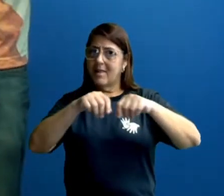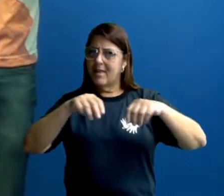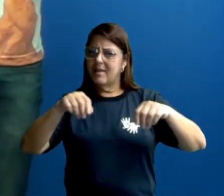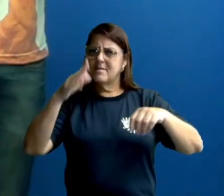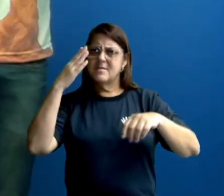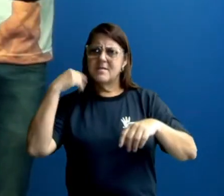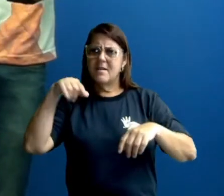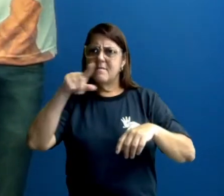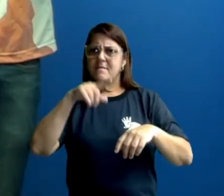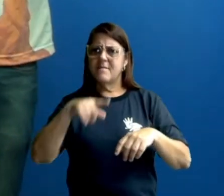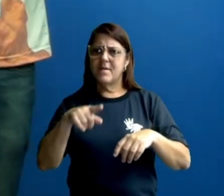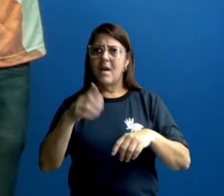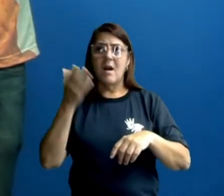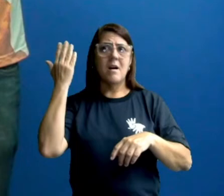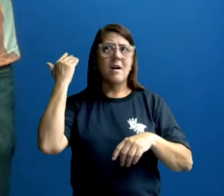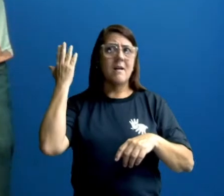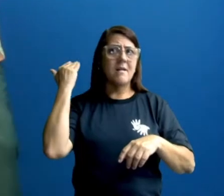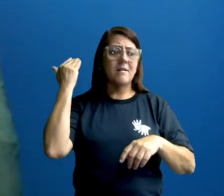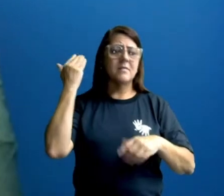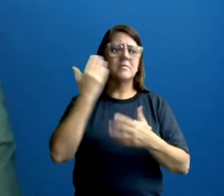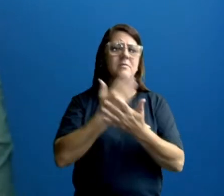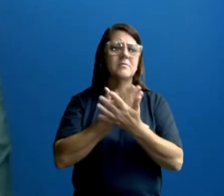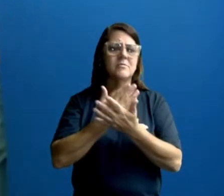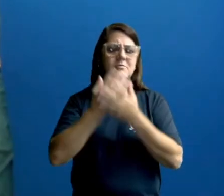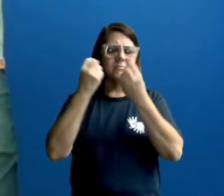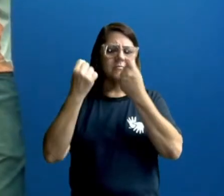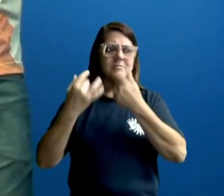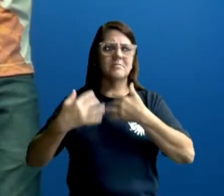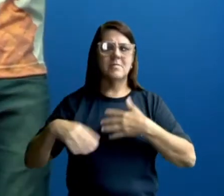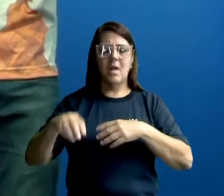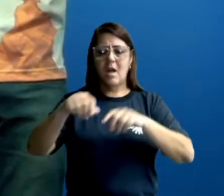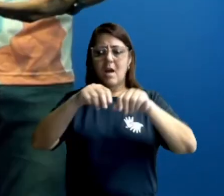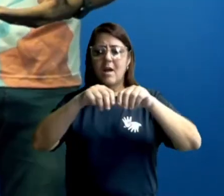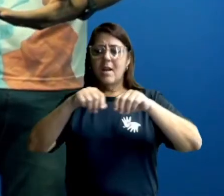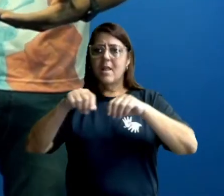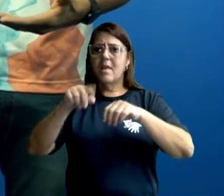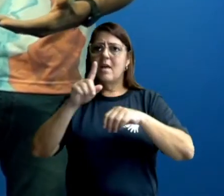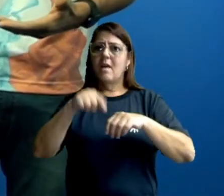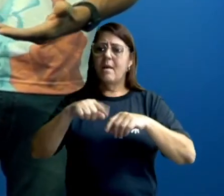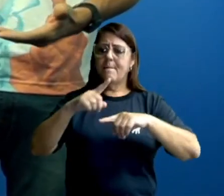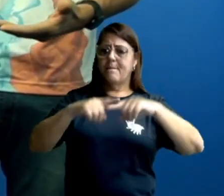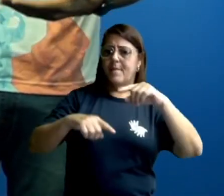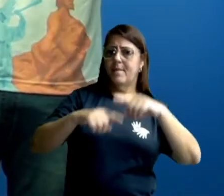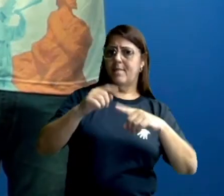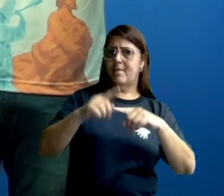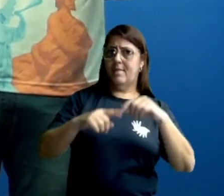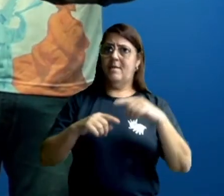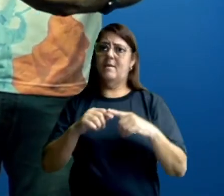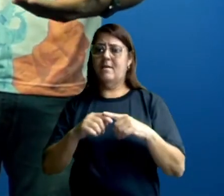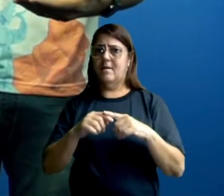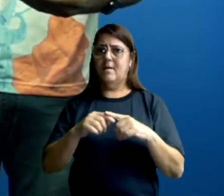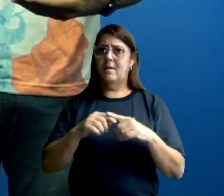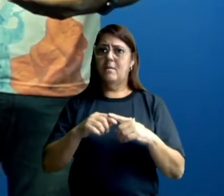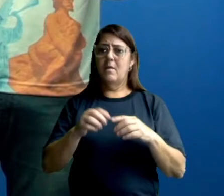sabiam, né? A gente já falou em outras aulas, em outros momentos, que a areia é uma das matérias-primas para a confecção